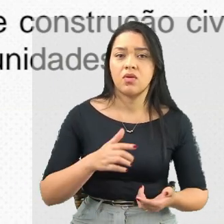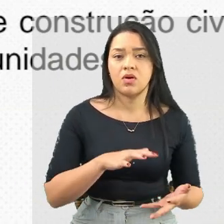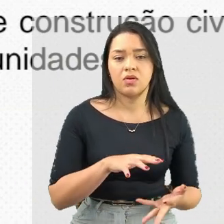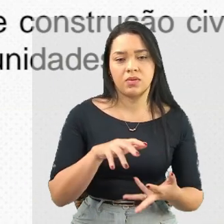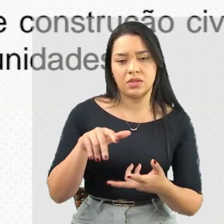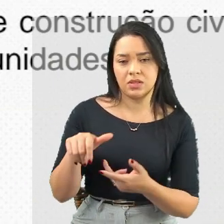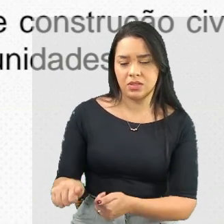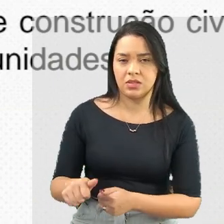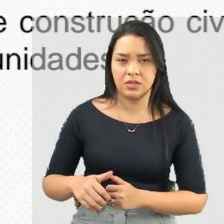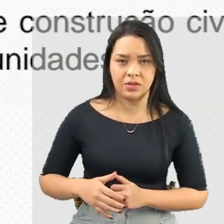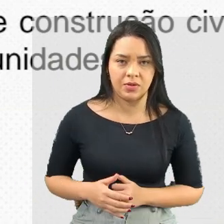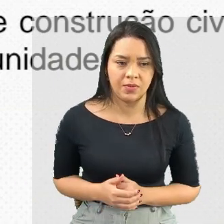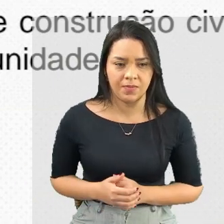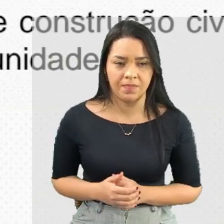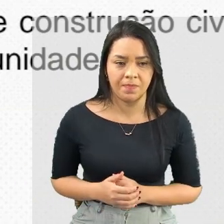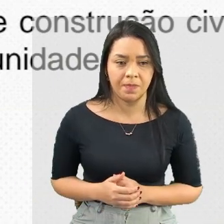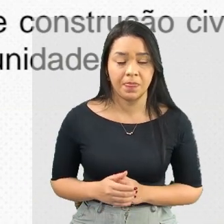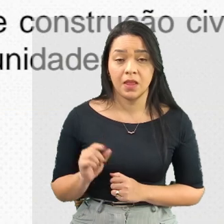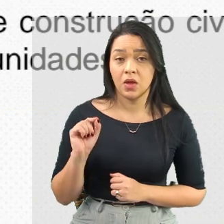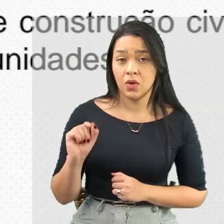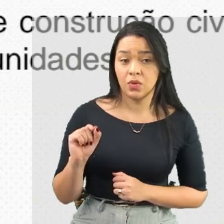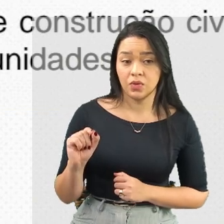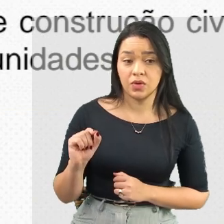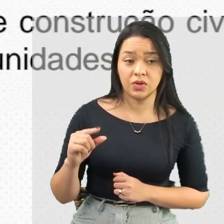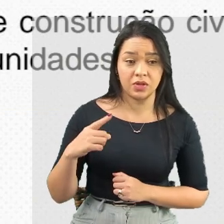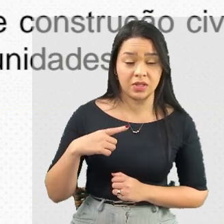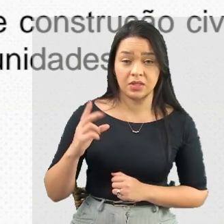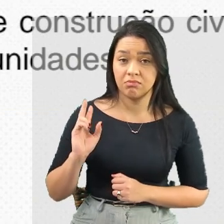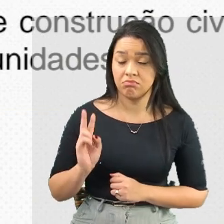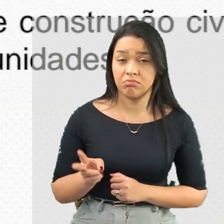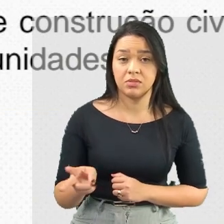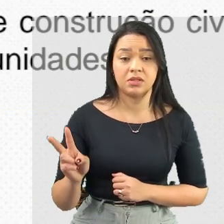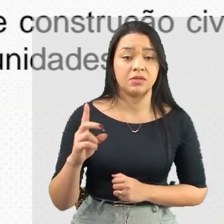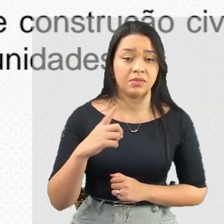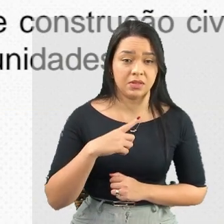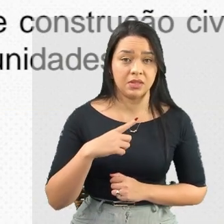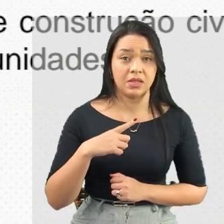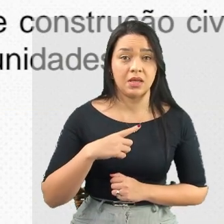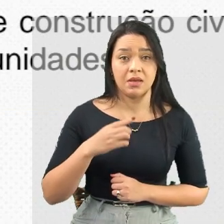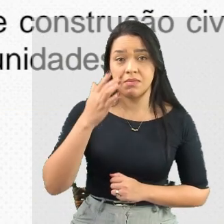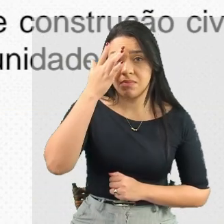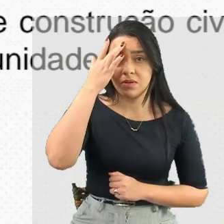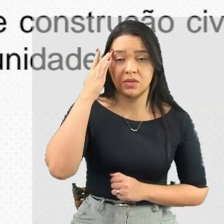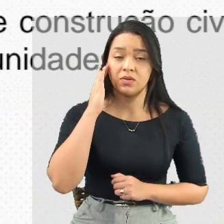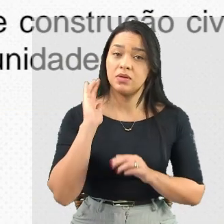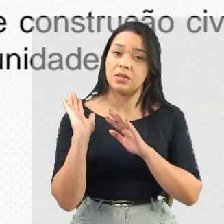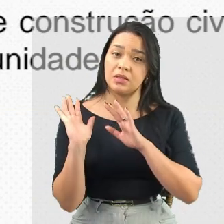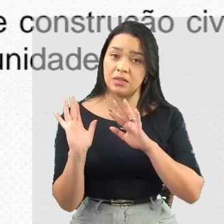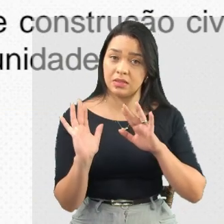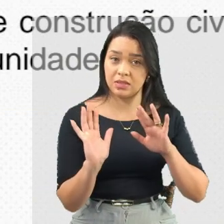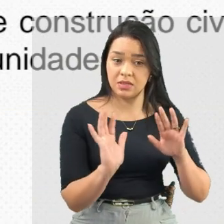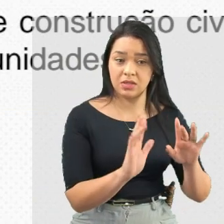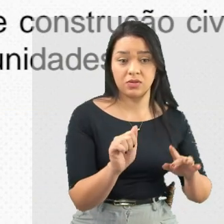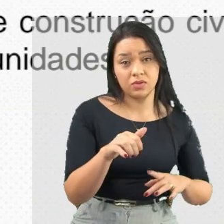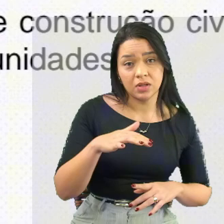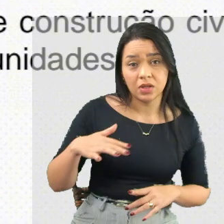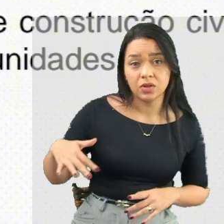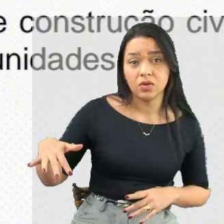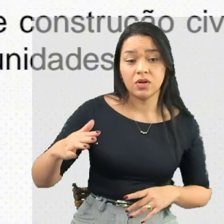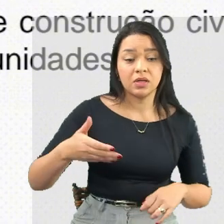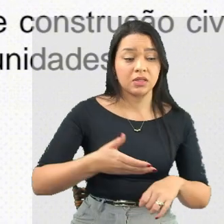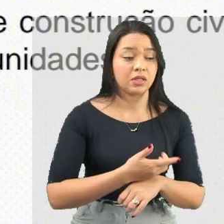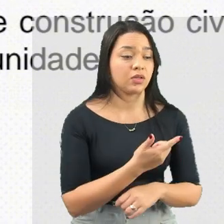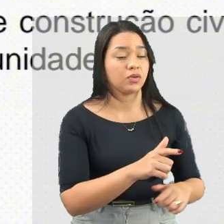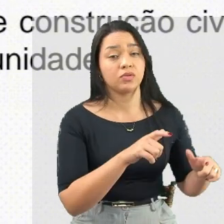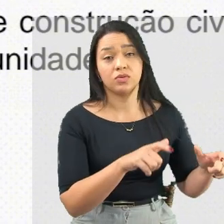Olha só que interessante. A imigração sempre existiu. Pessoas saindo, né, de seus territórios e adentrando outros